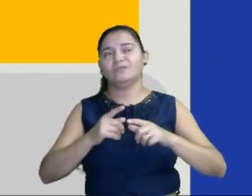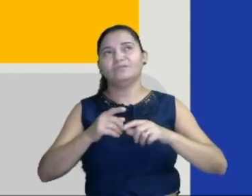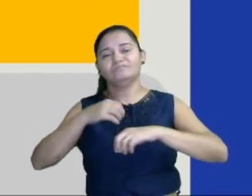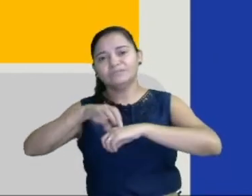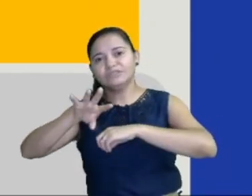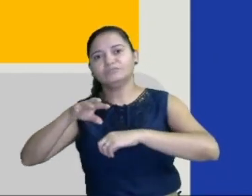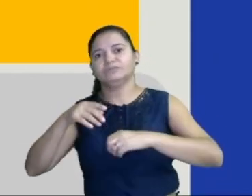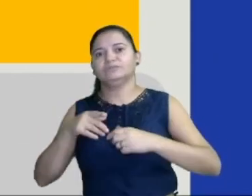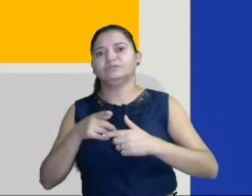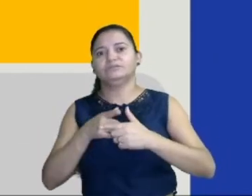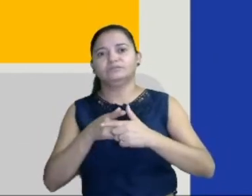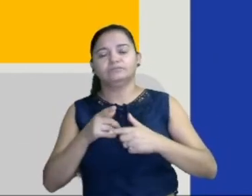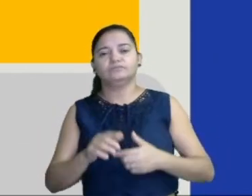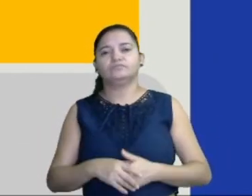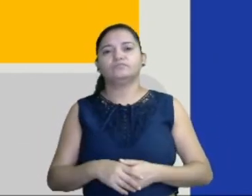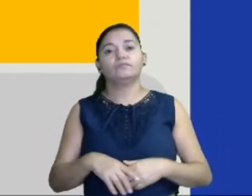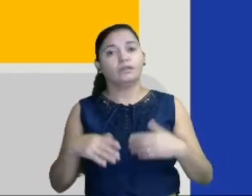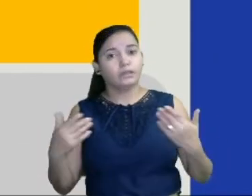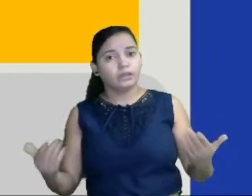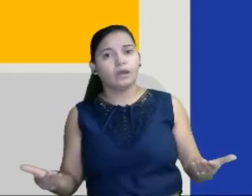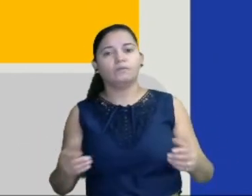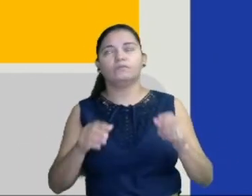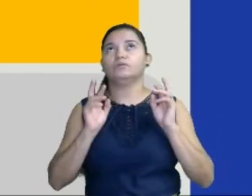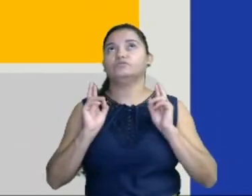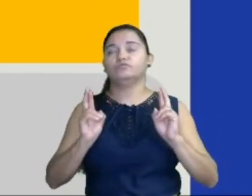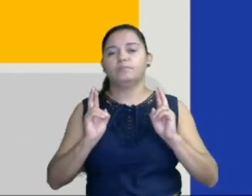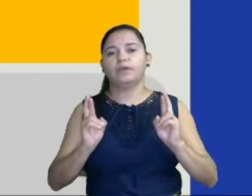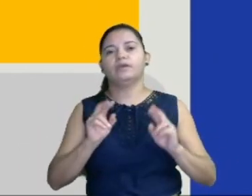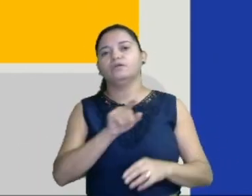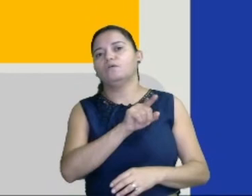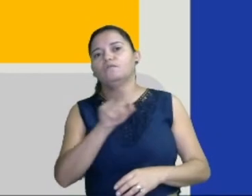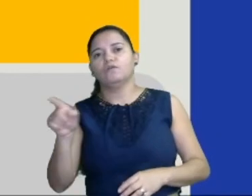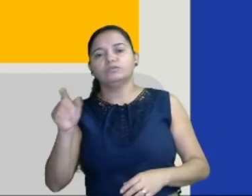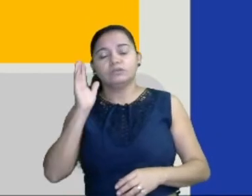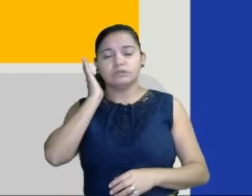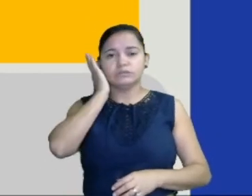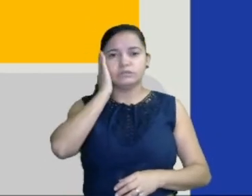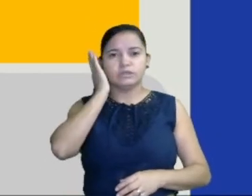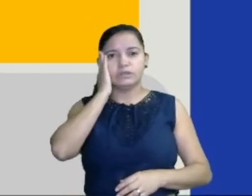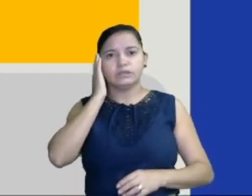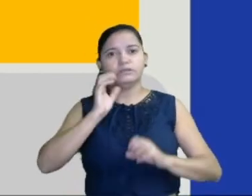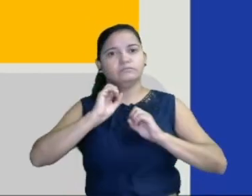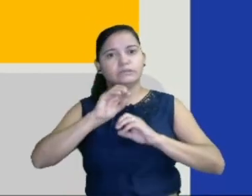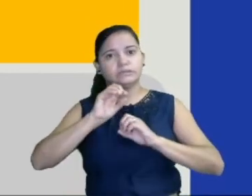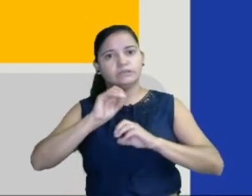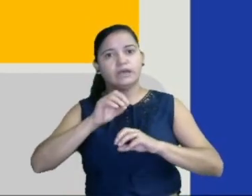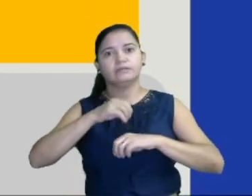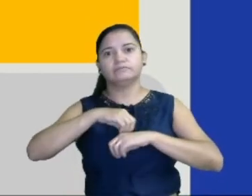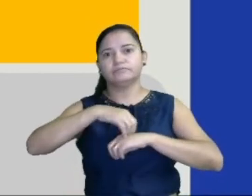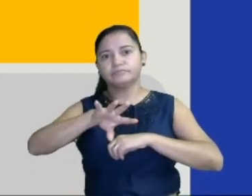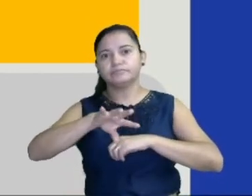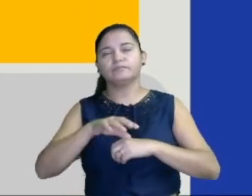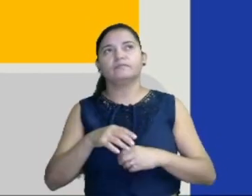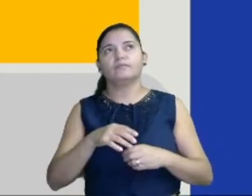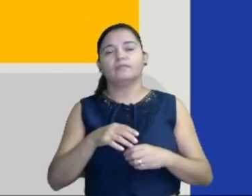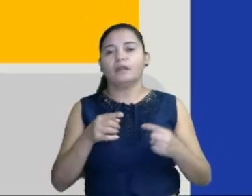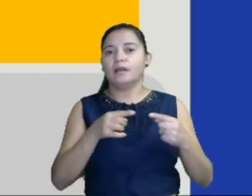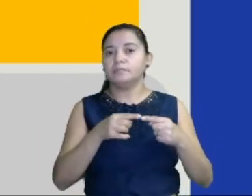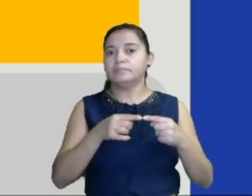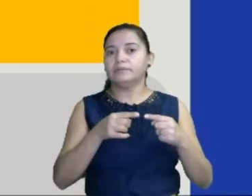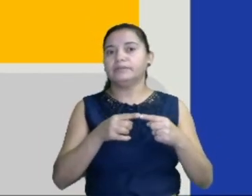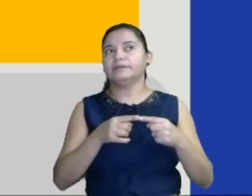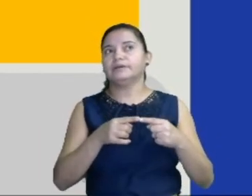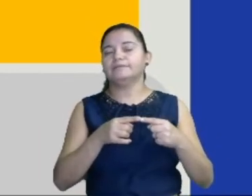propriedades bom então eu espero que vocês tenham compreendido que eu trouxe aqui relacionado a essa